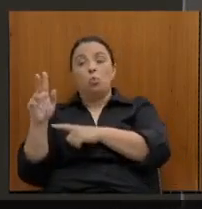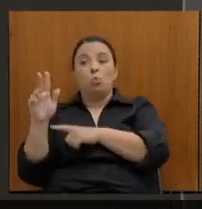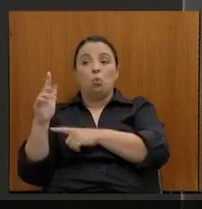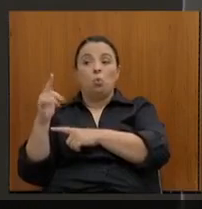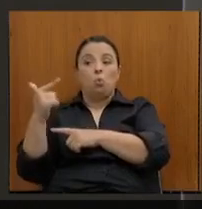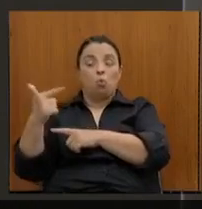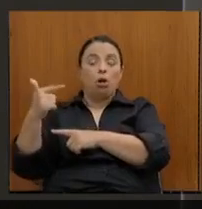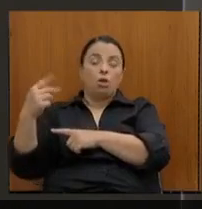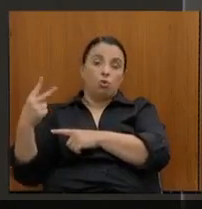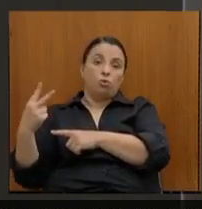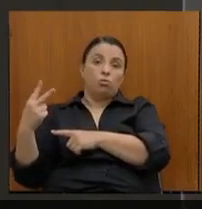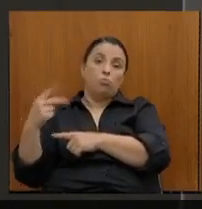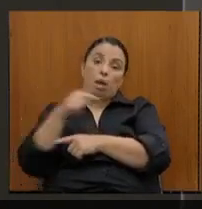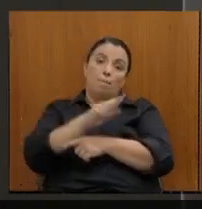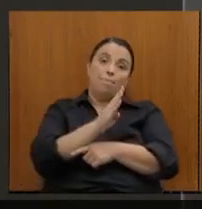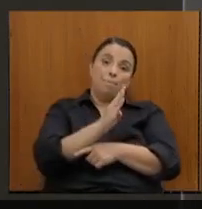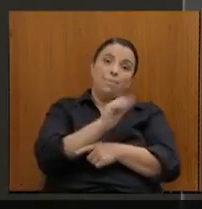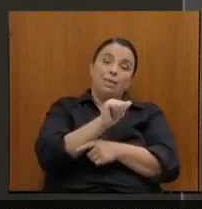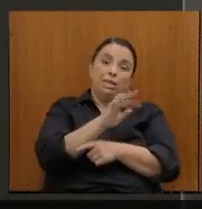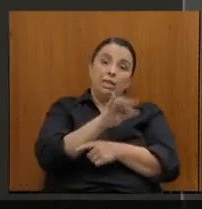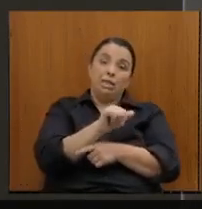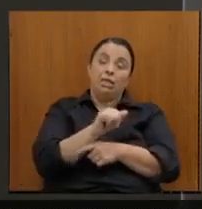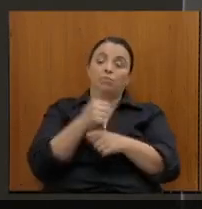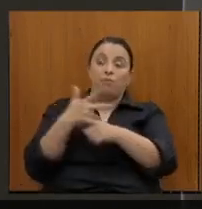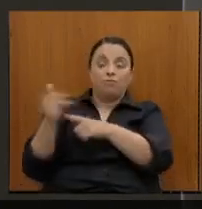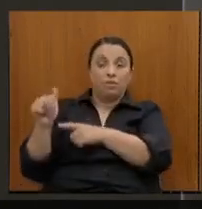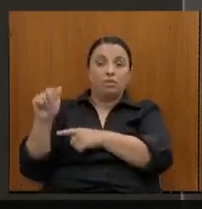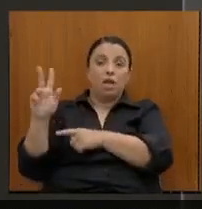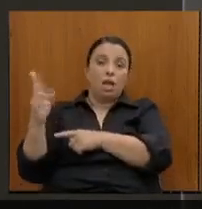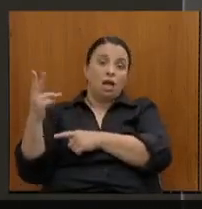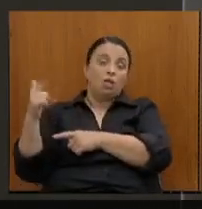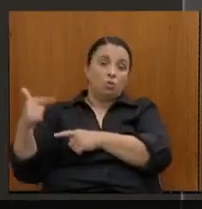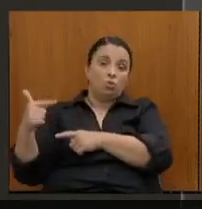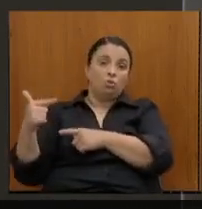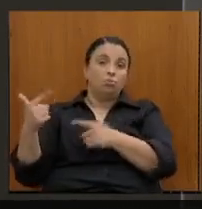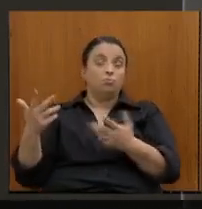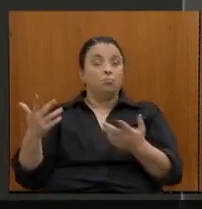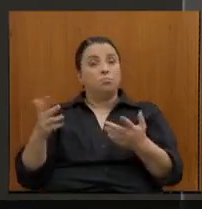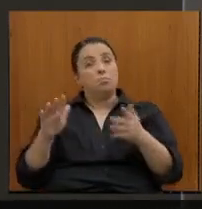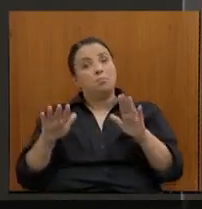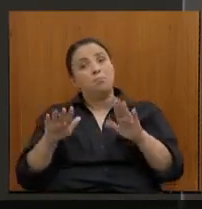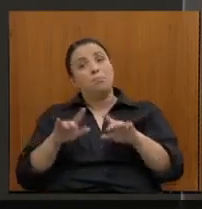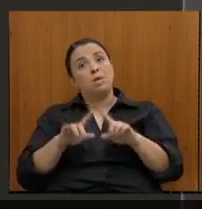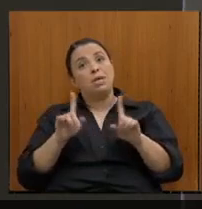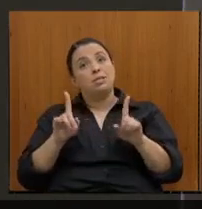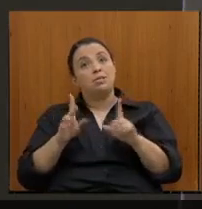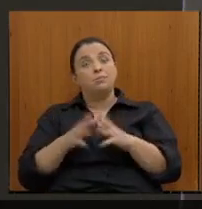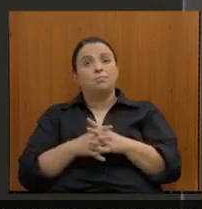próprio e as próximas aplicações só